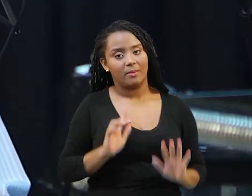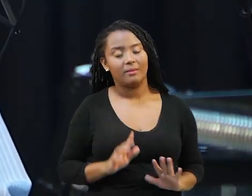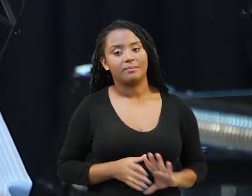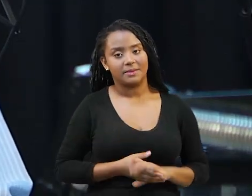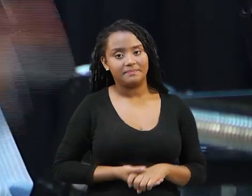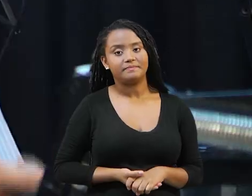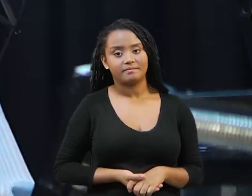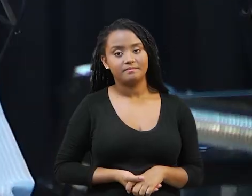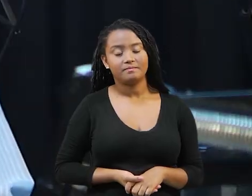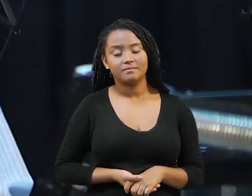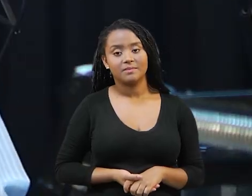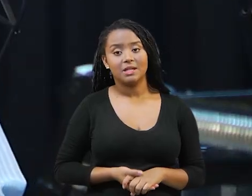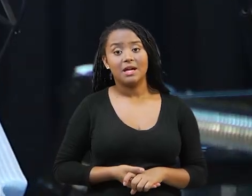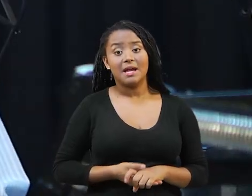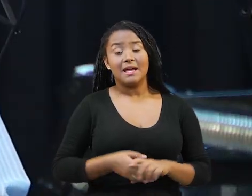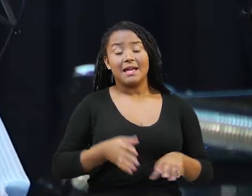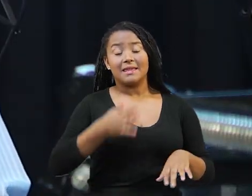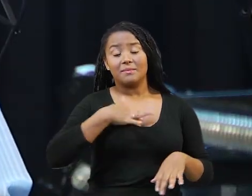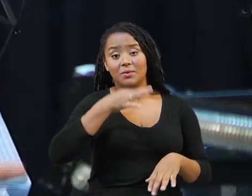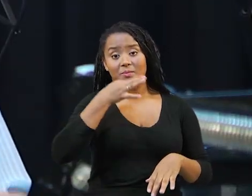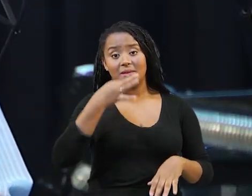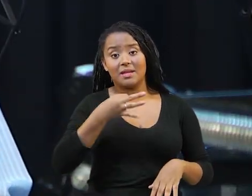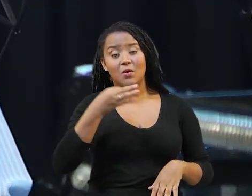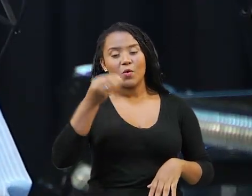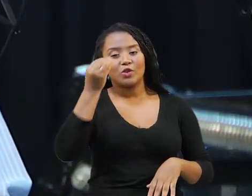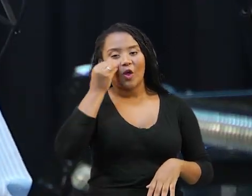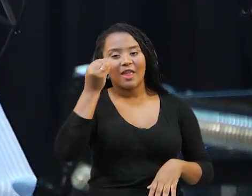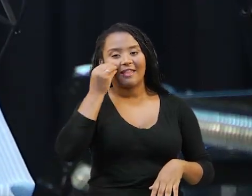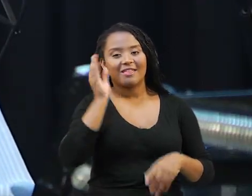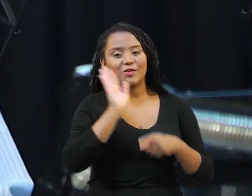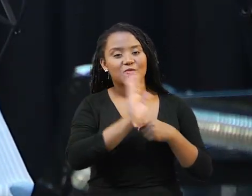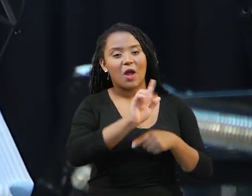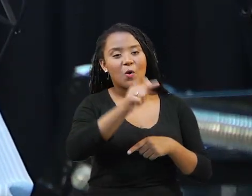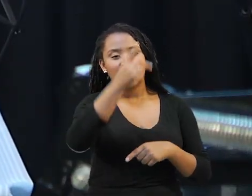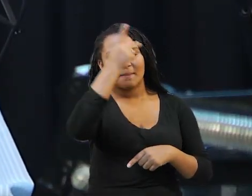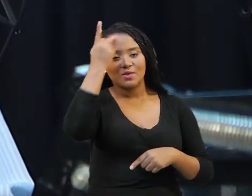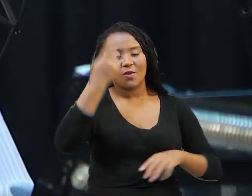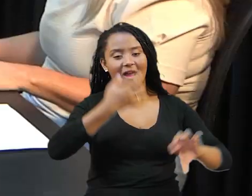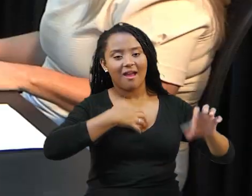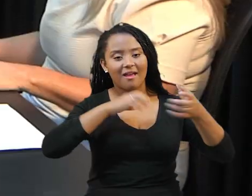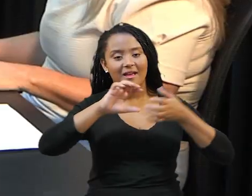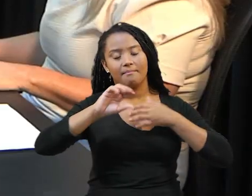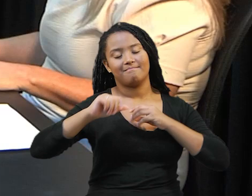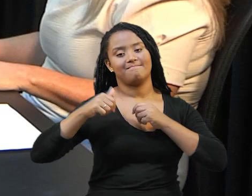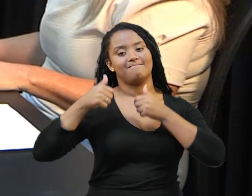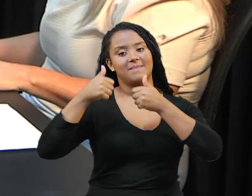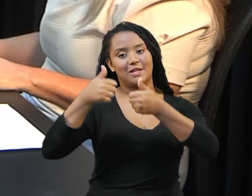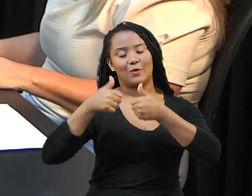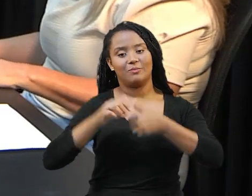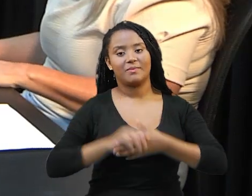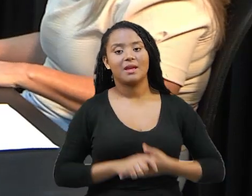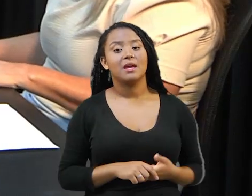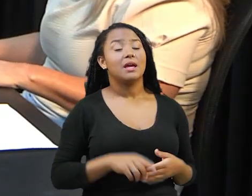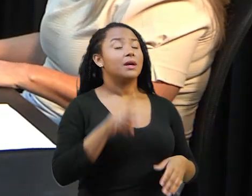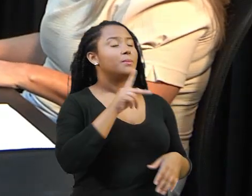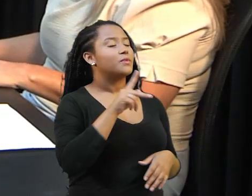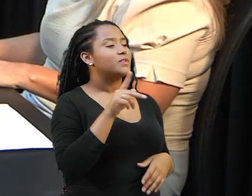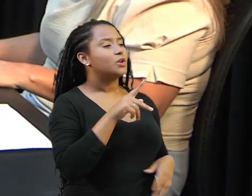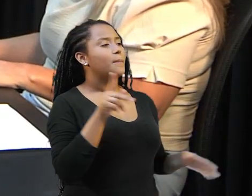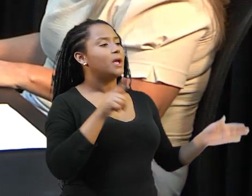que quanto mais a gente tenta ajudar o outro, vai ser melhor. Professor, e planos para o